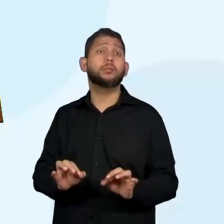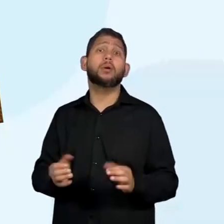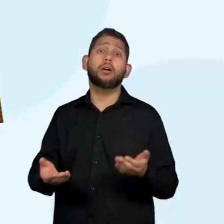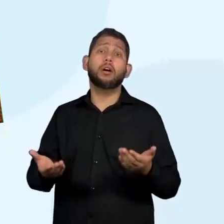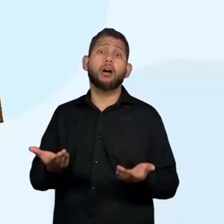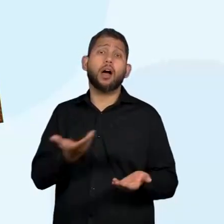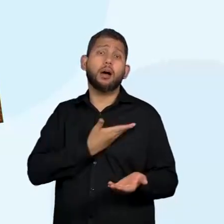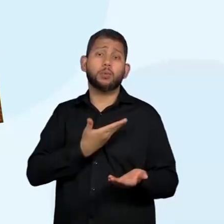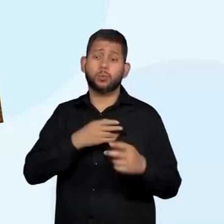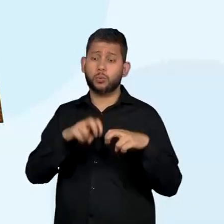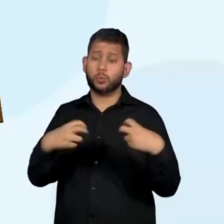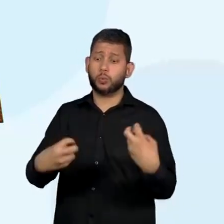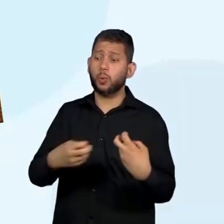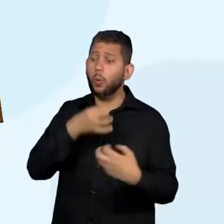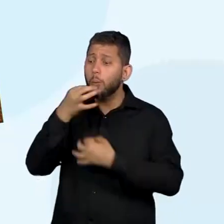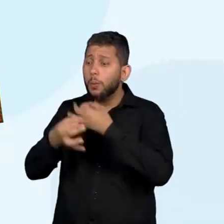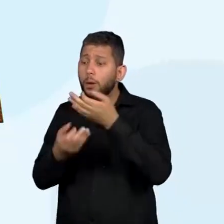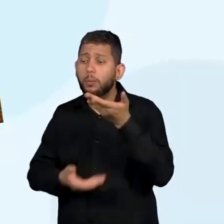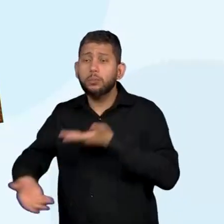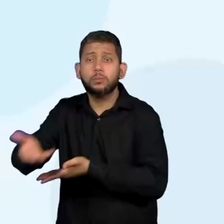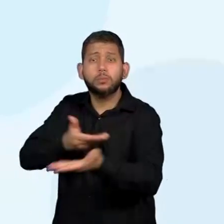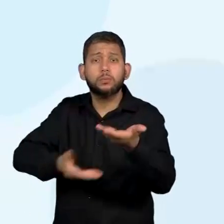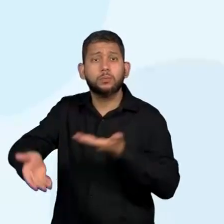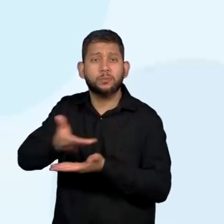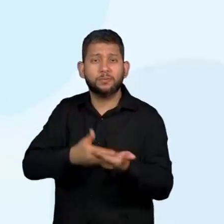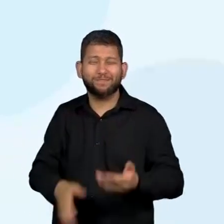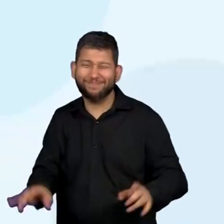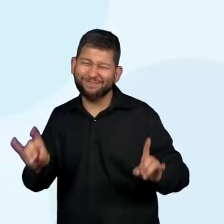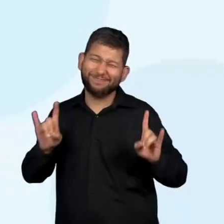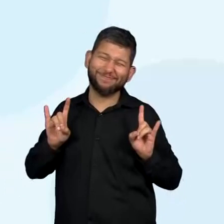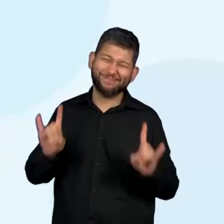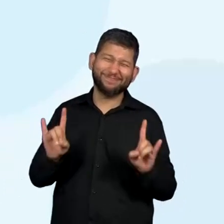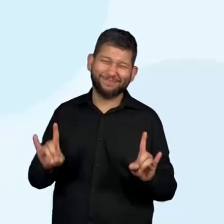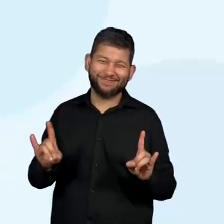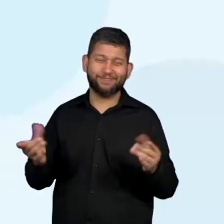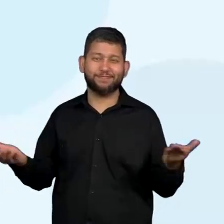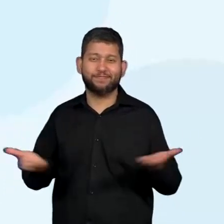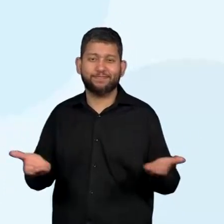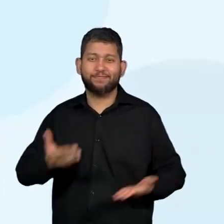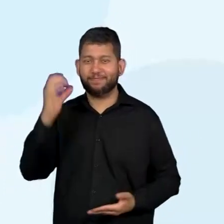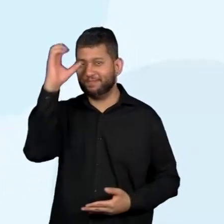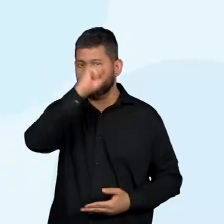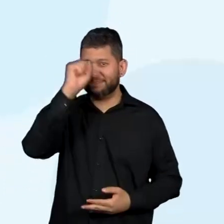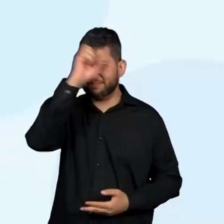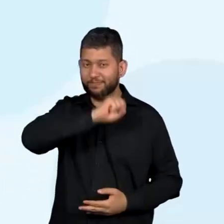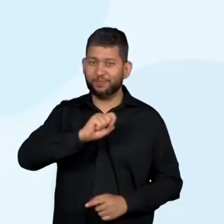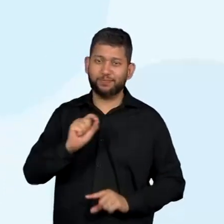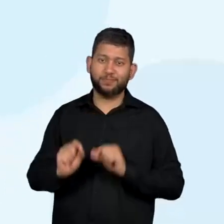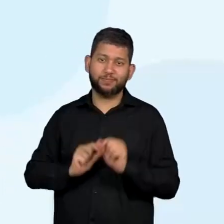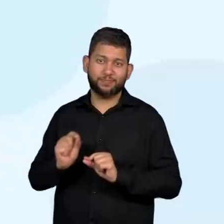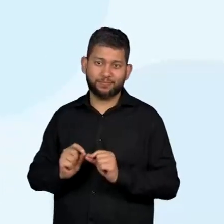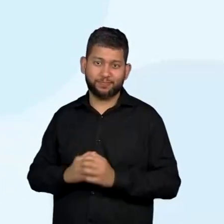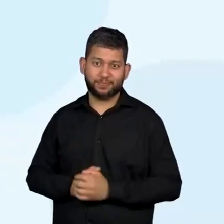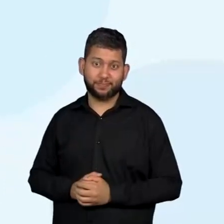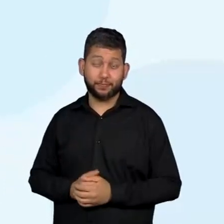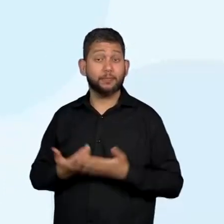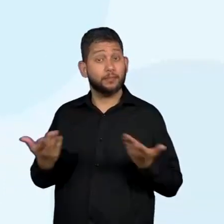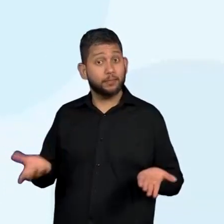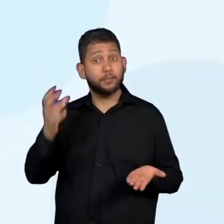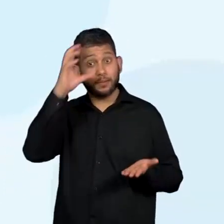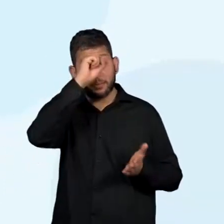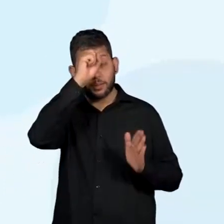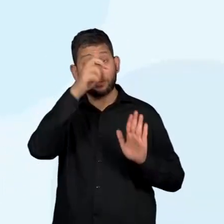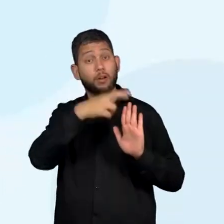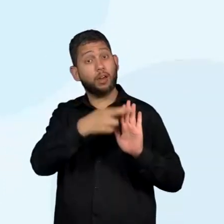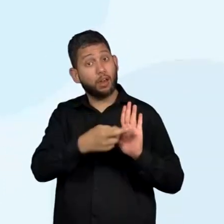compartilhem com seus colegas de turma o resultado. O que aprendemos na aula de hoje foram as